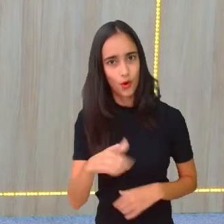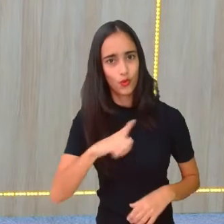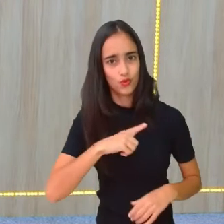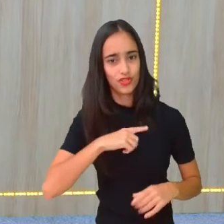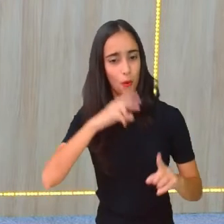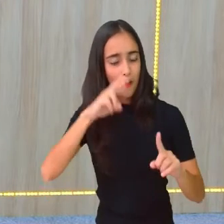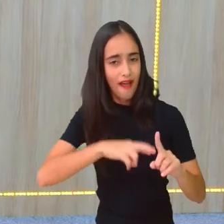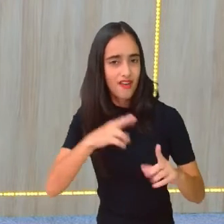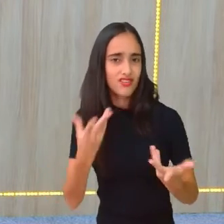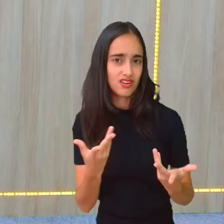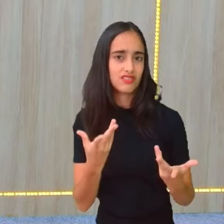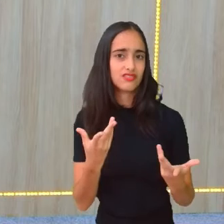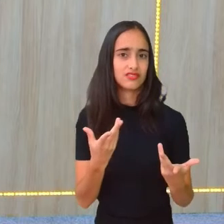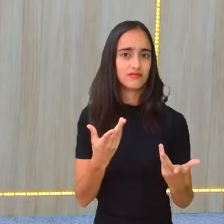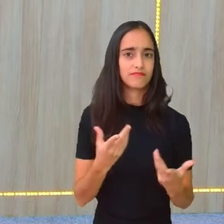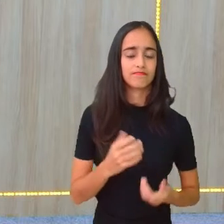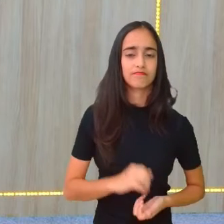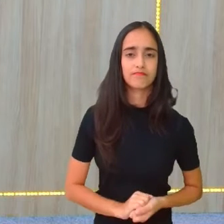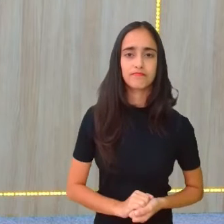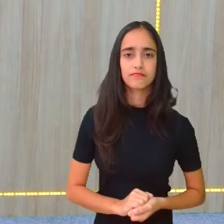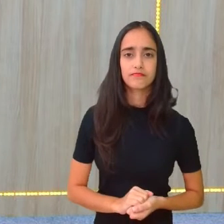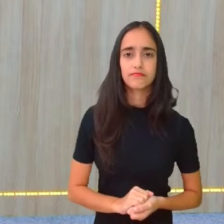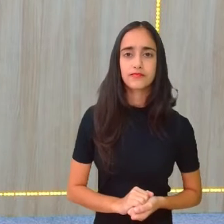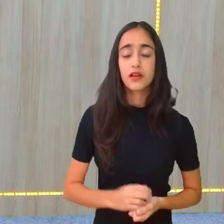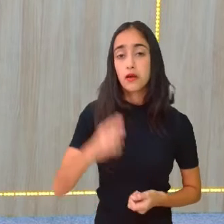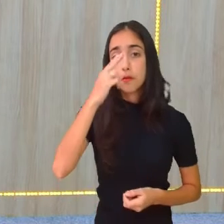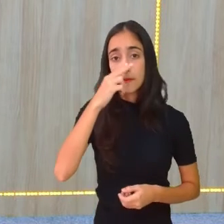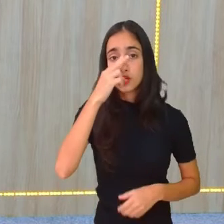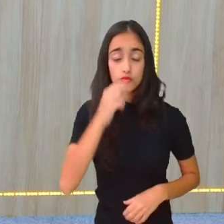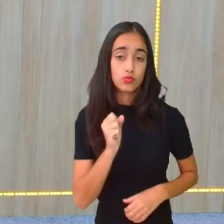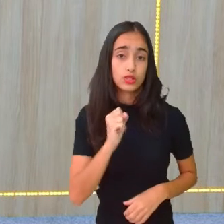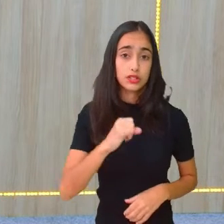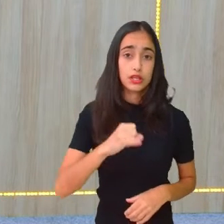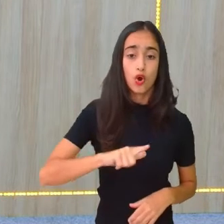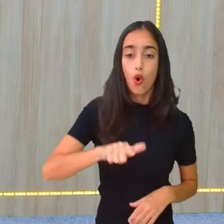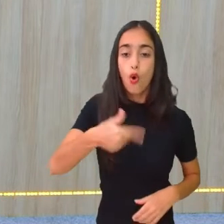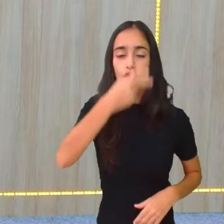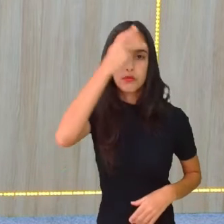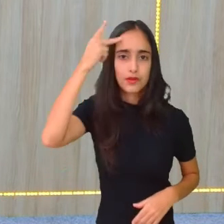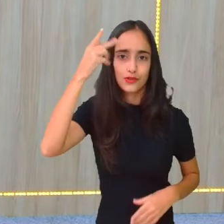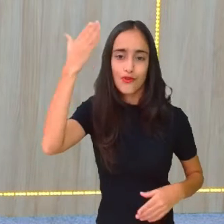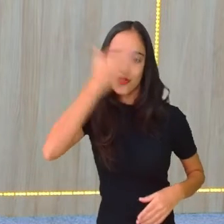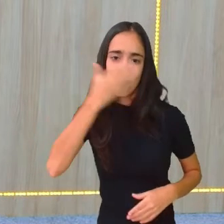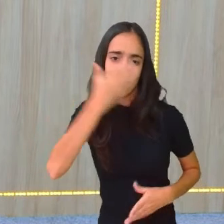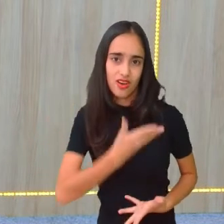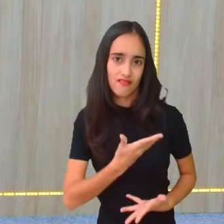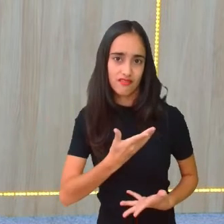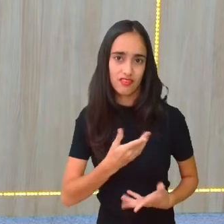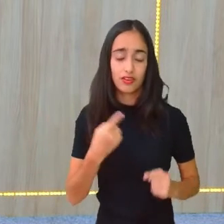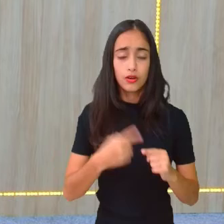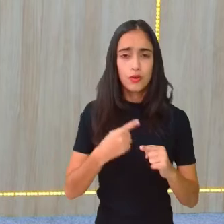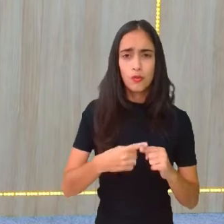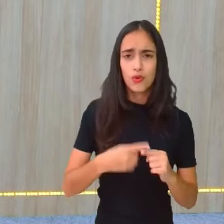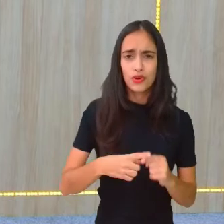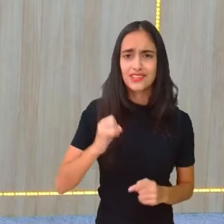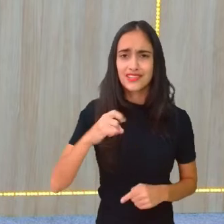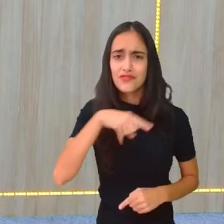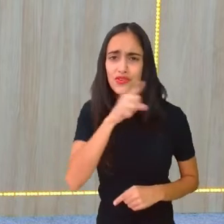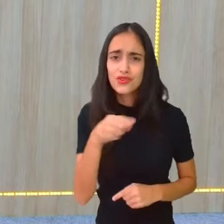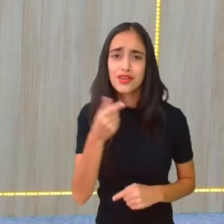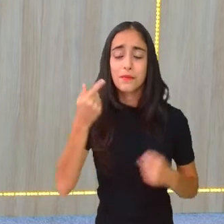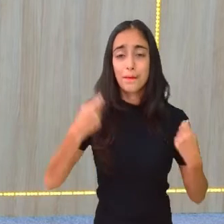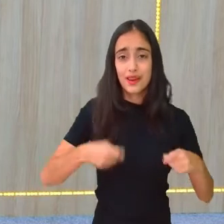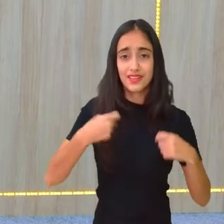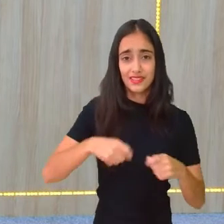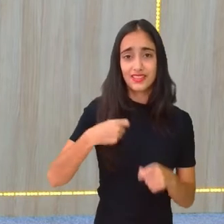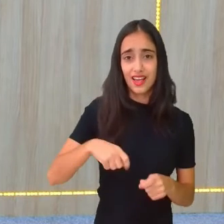pessoal, mesmo que outra pessoa não vá ver. Por quê? Quando você precisar consultar aquele material para fazer a sua pesquisa,